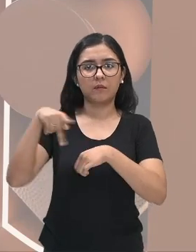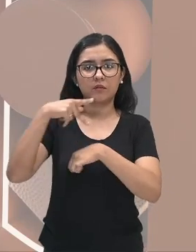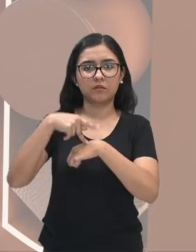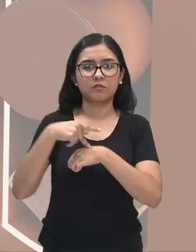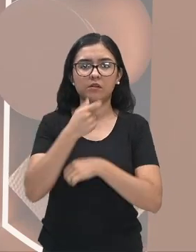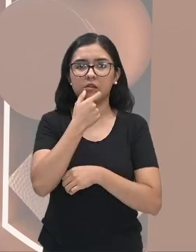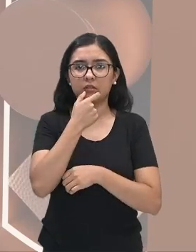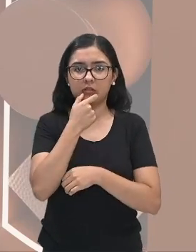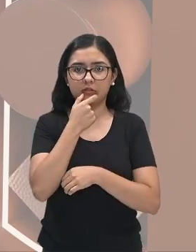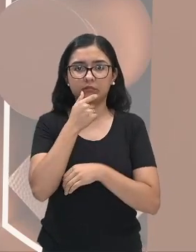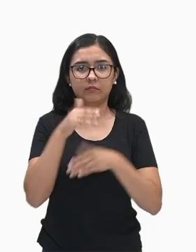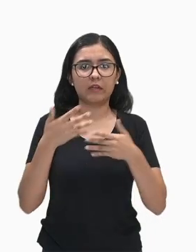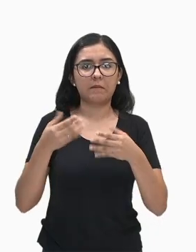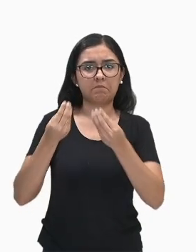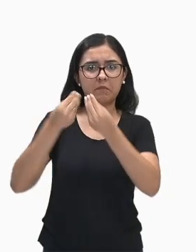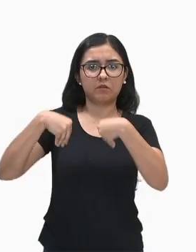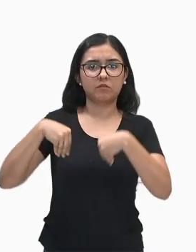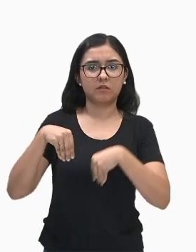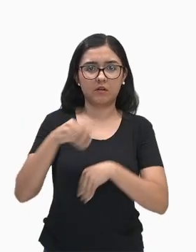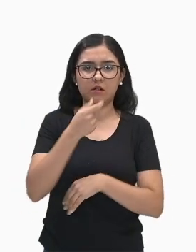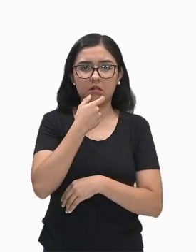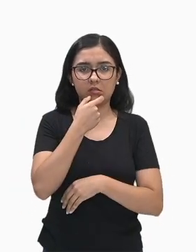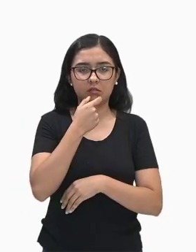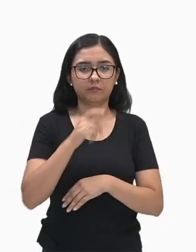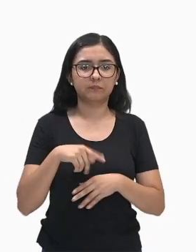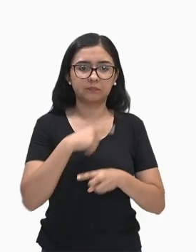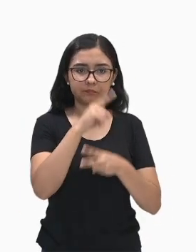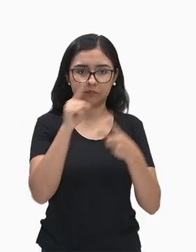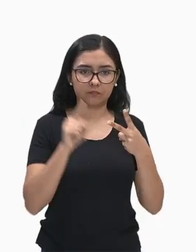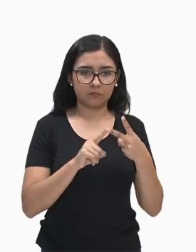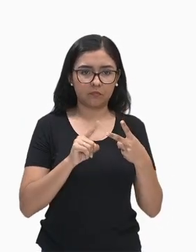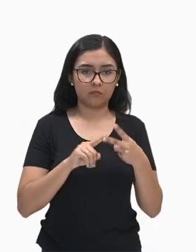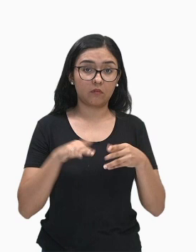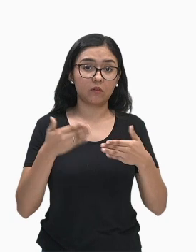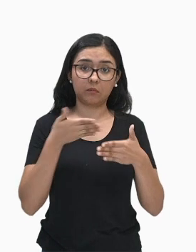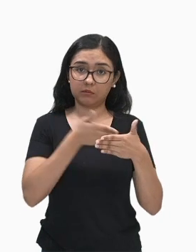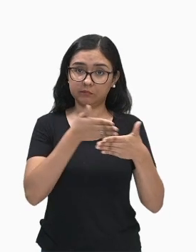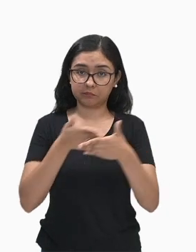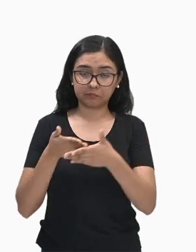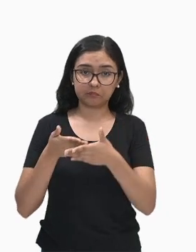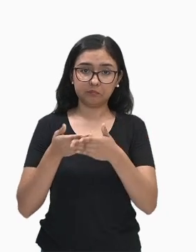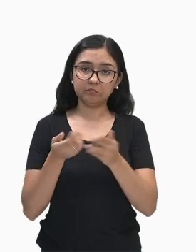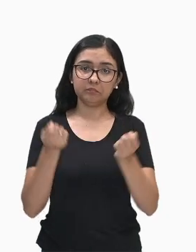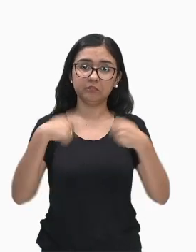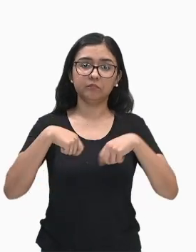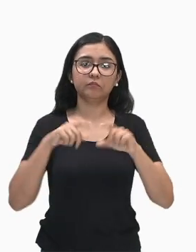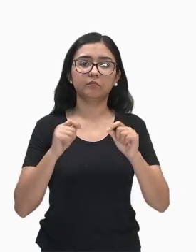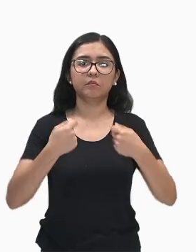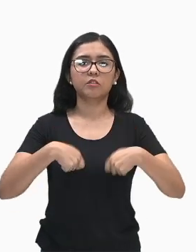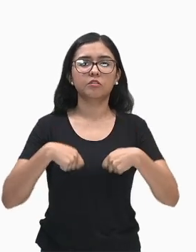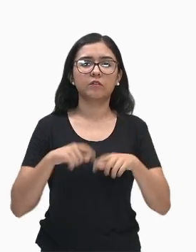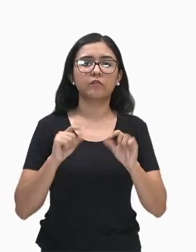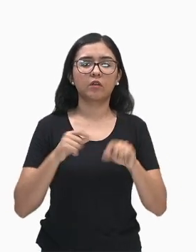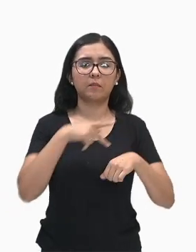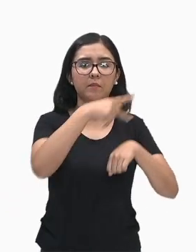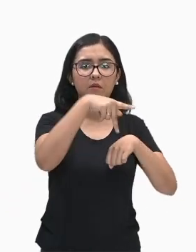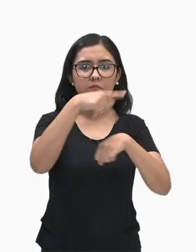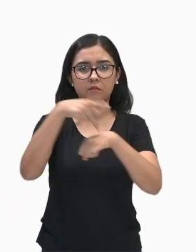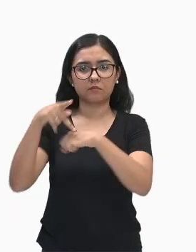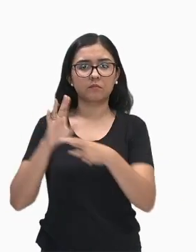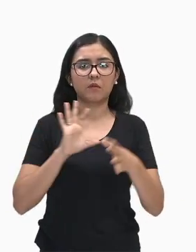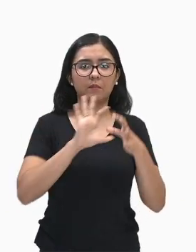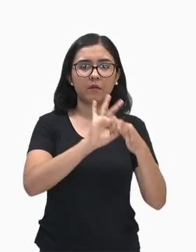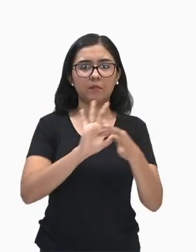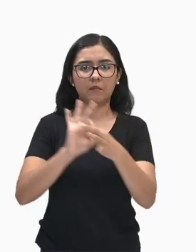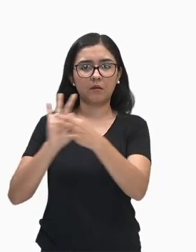é isso? Segundo ponto. Para que o bloqueio funcionasse, era necessário unir todos os países e obrigá-los